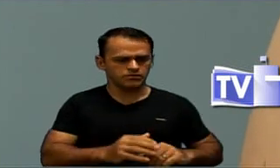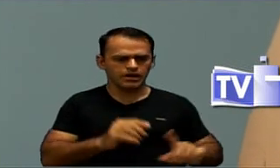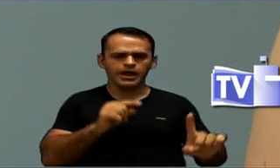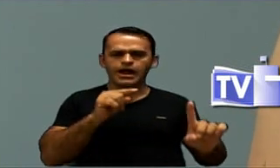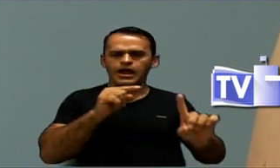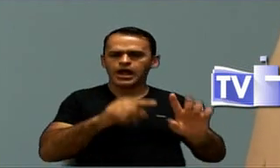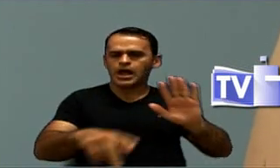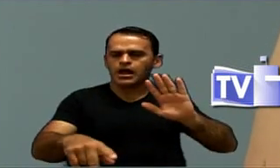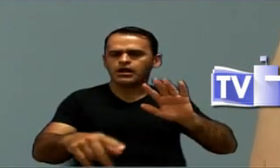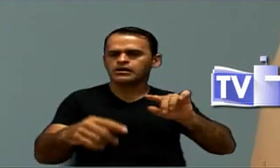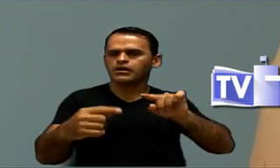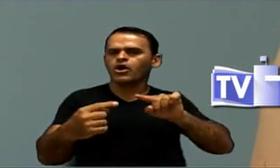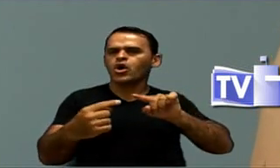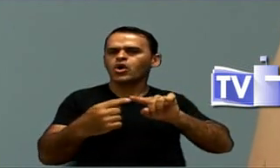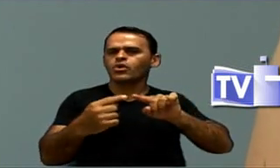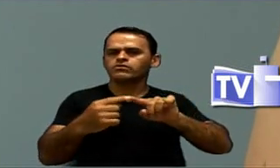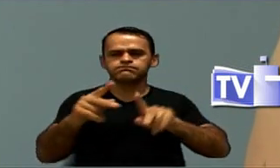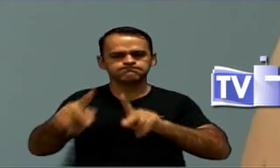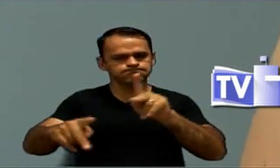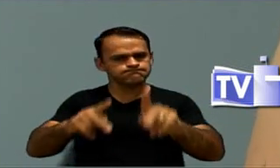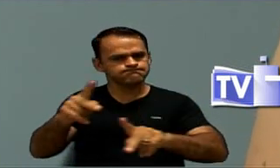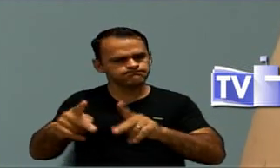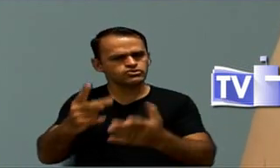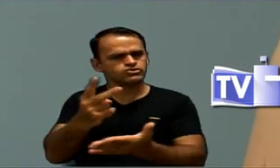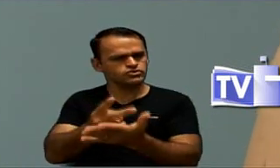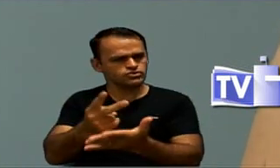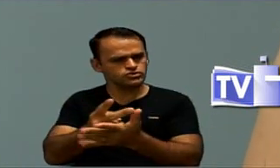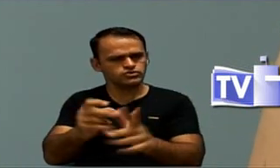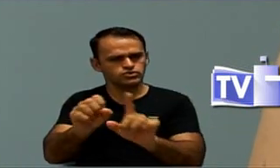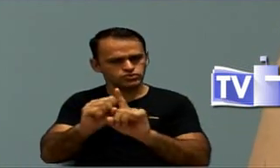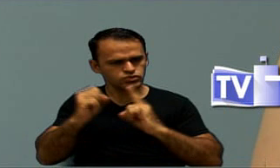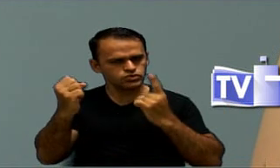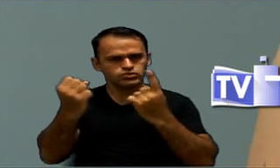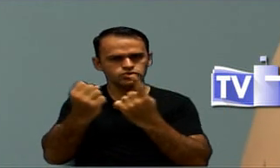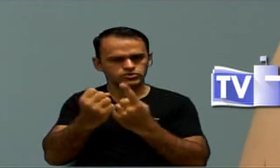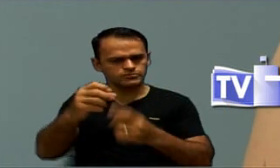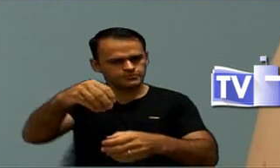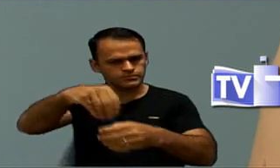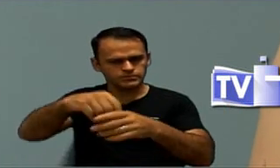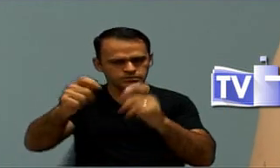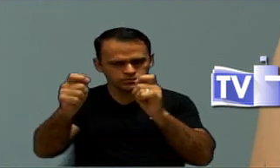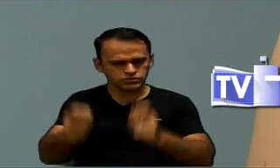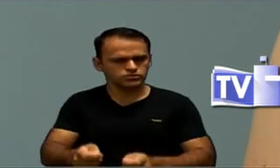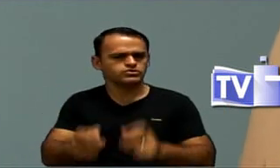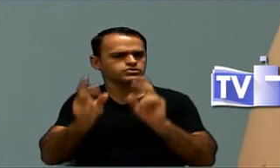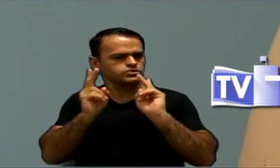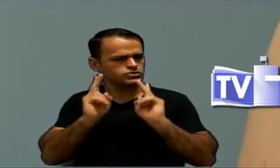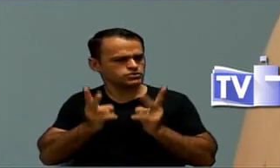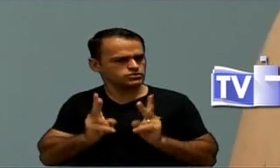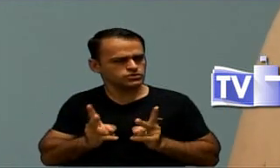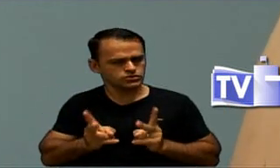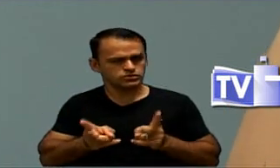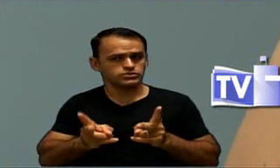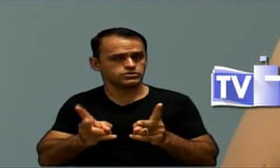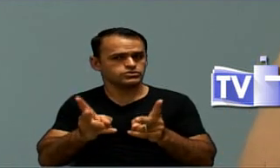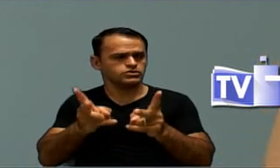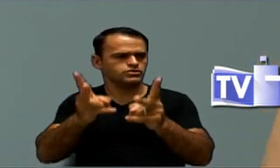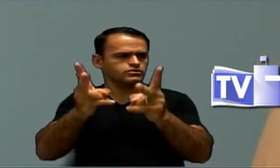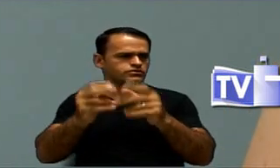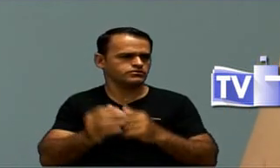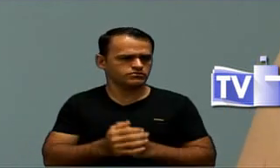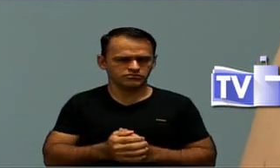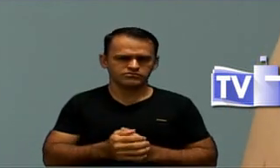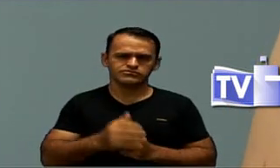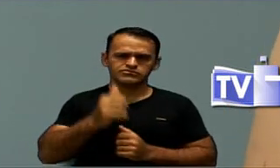público, ela se mantenha nesse lugar social do que seria o feminino, ou seja, que ainda tem essa postura de mulher voltada